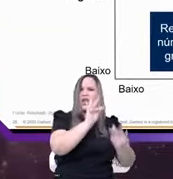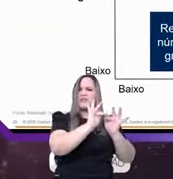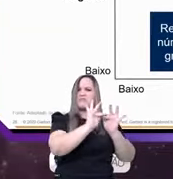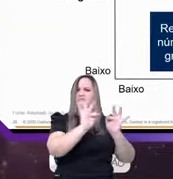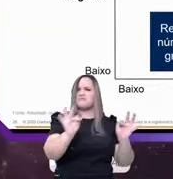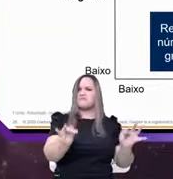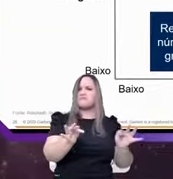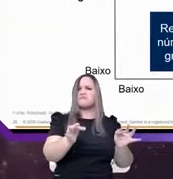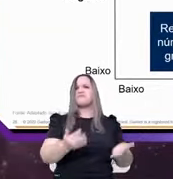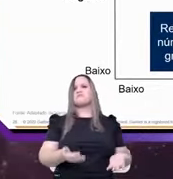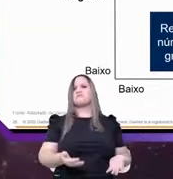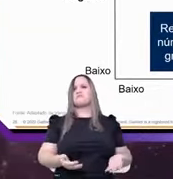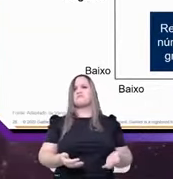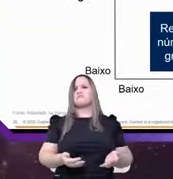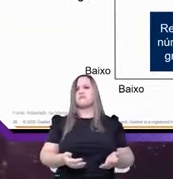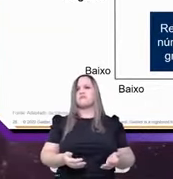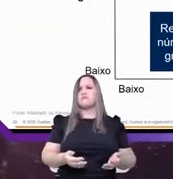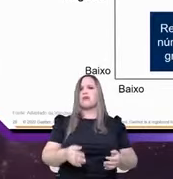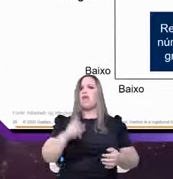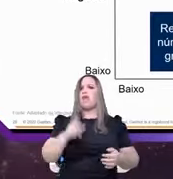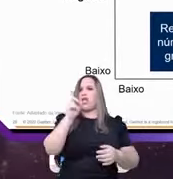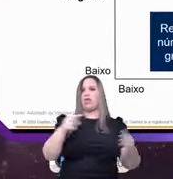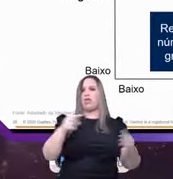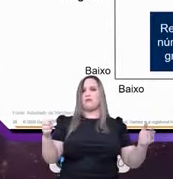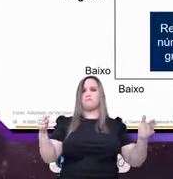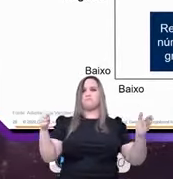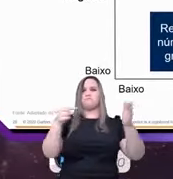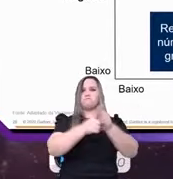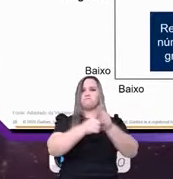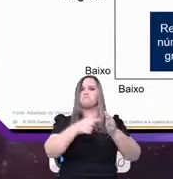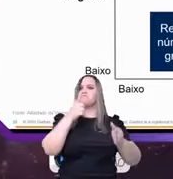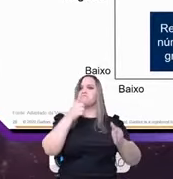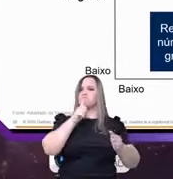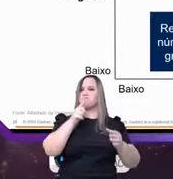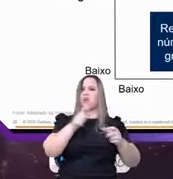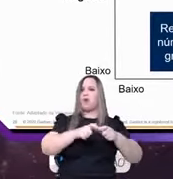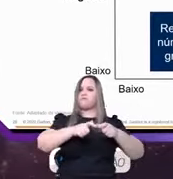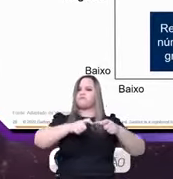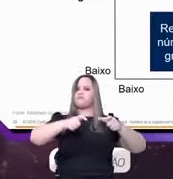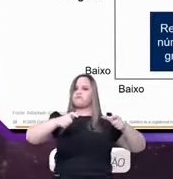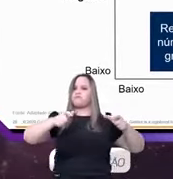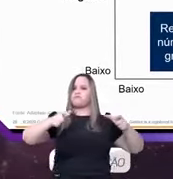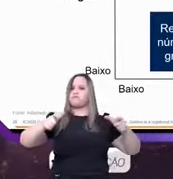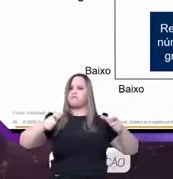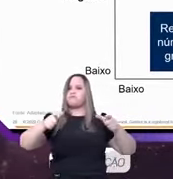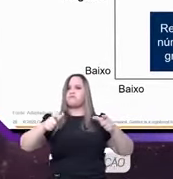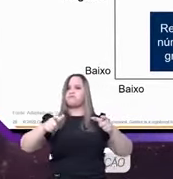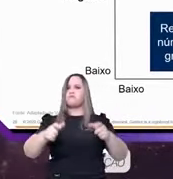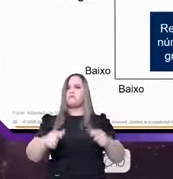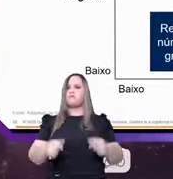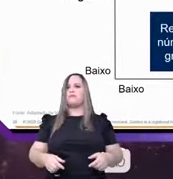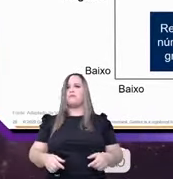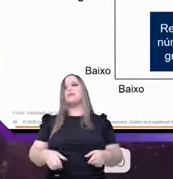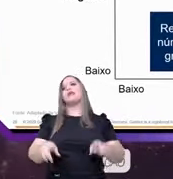teria alto potencial no impacto do negócio, na interação dele, e alta obtenção de